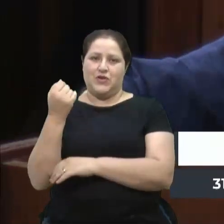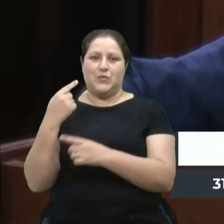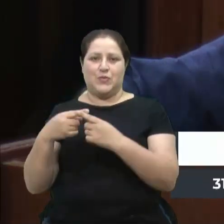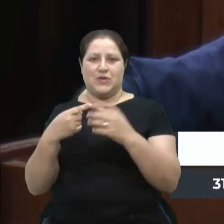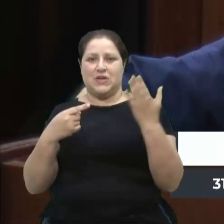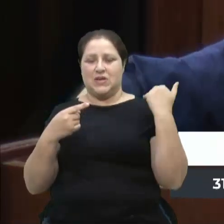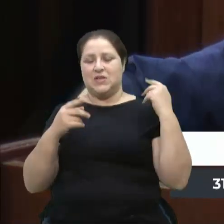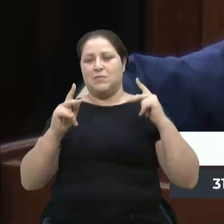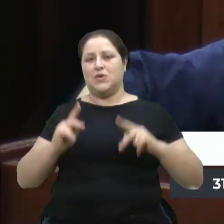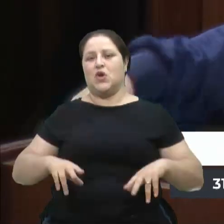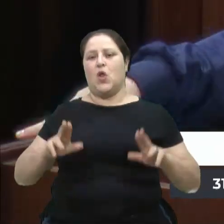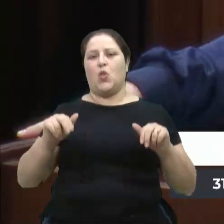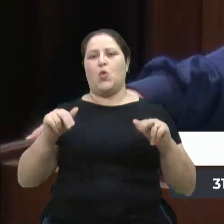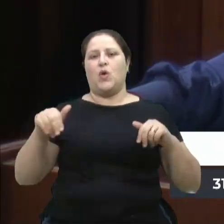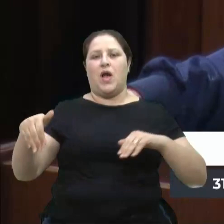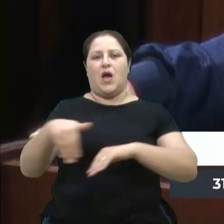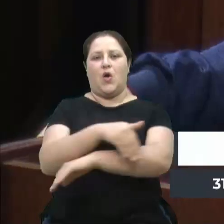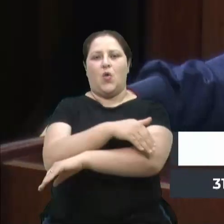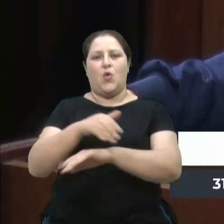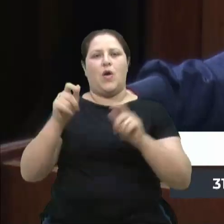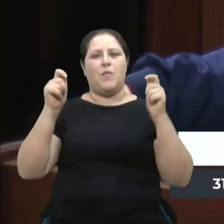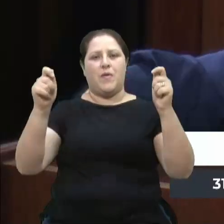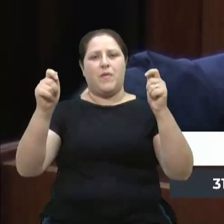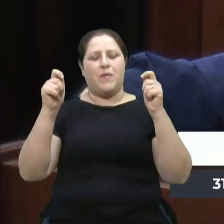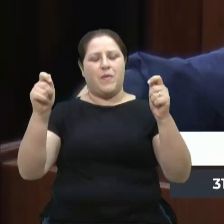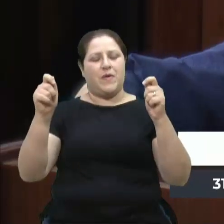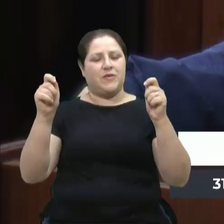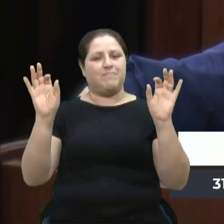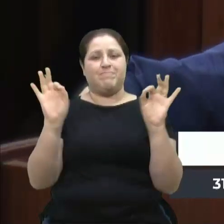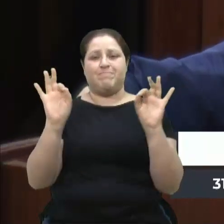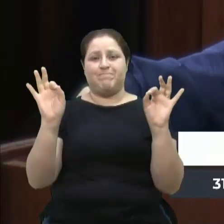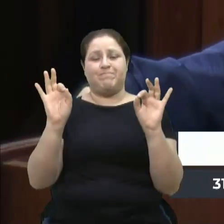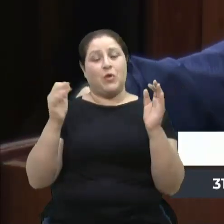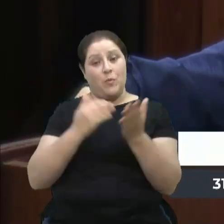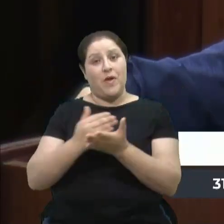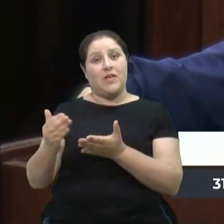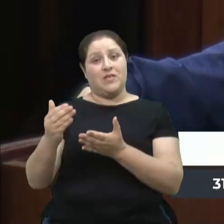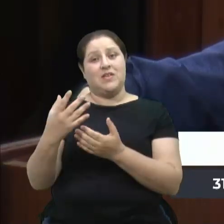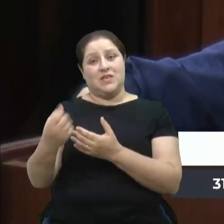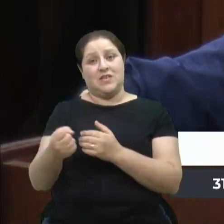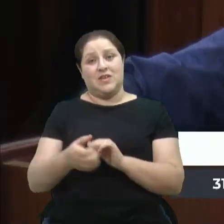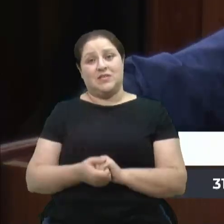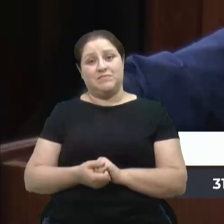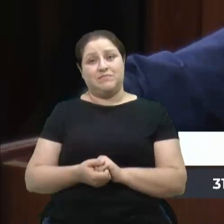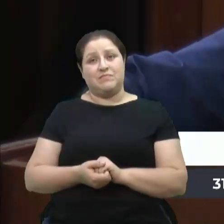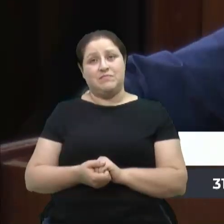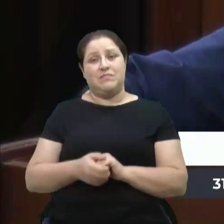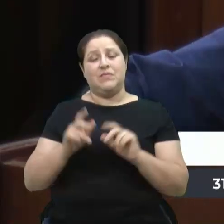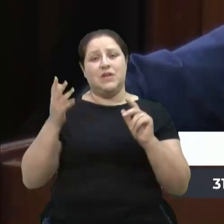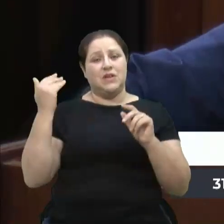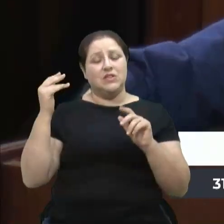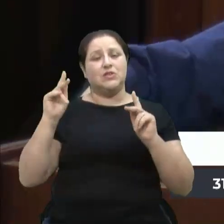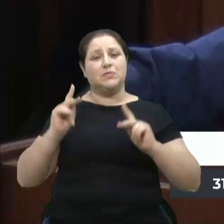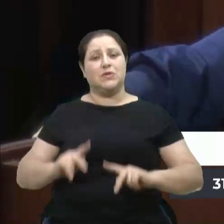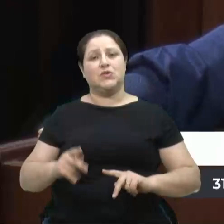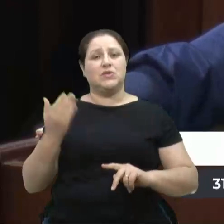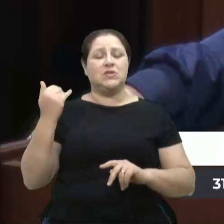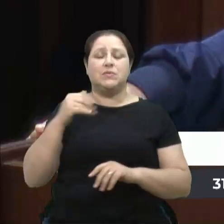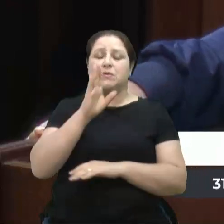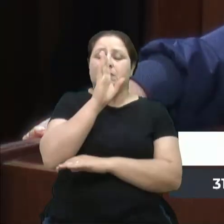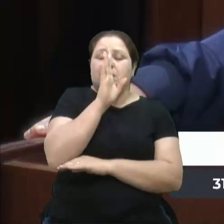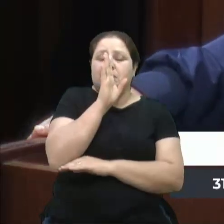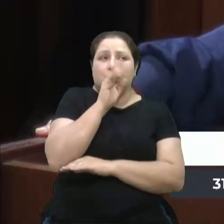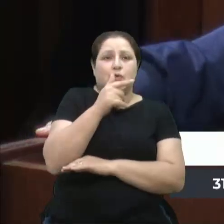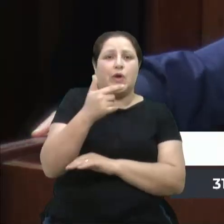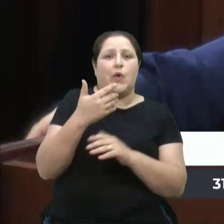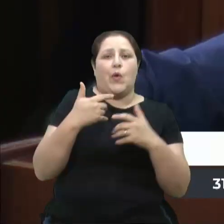ruas foram, essa insatisfação que o povo brasileiro vivia reprimido, né, não tinha coragem de sair às ruas, não tinha coragem